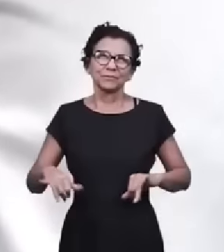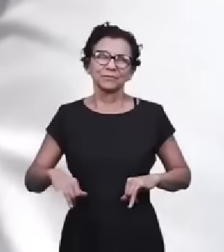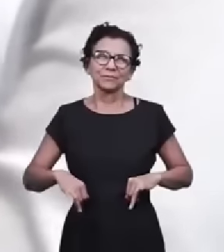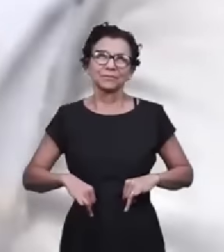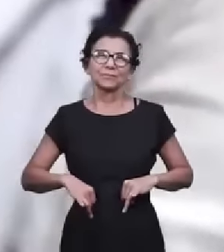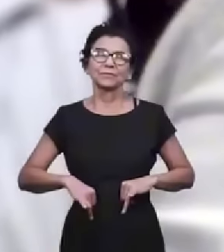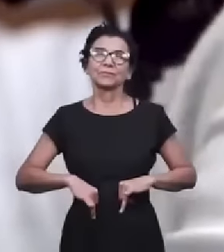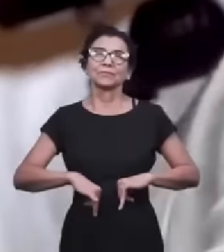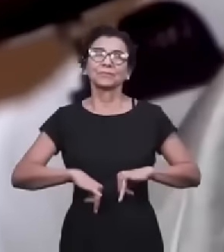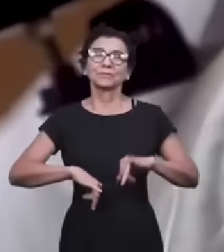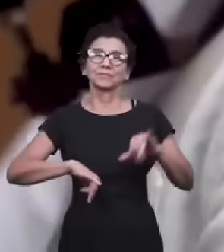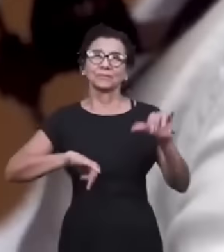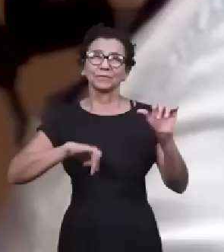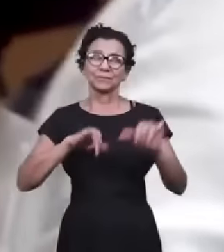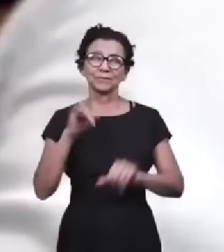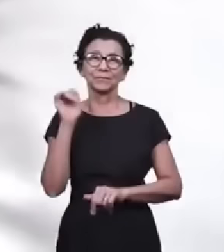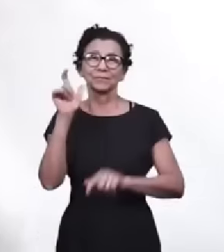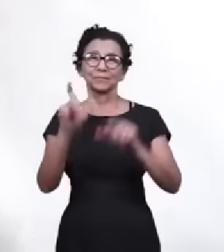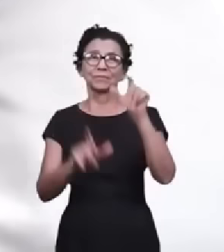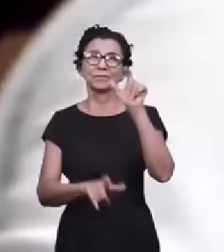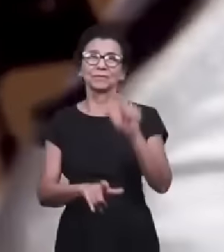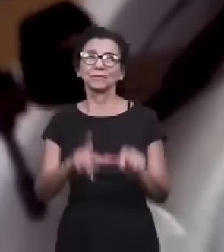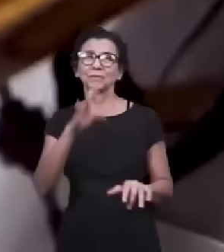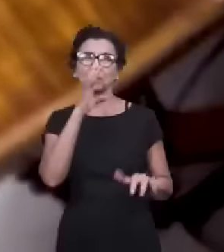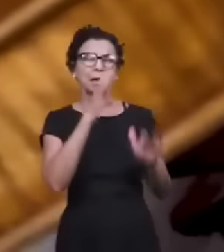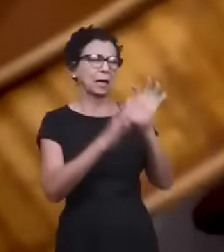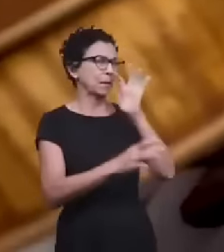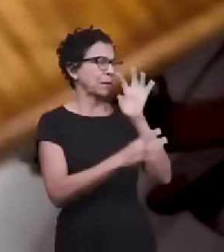ferir concedeu